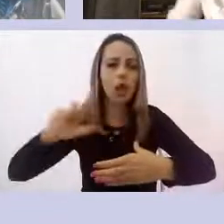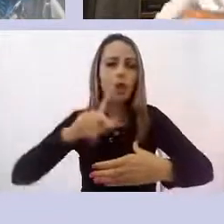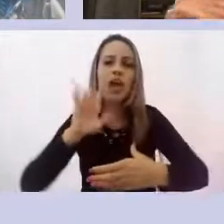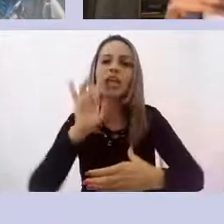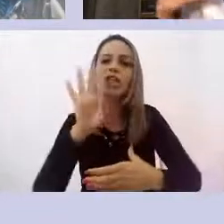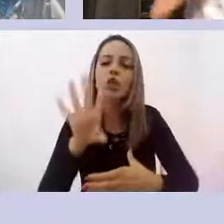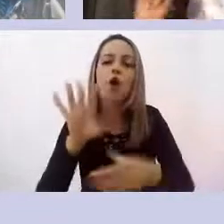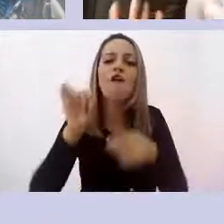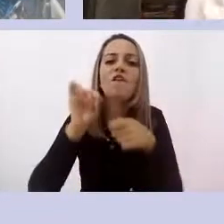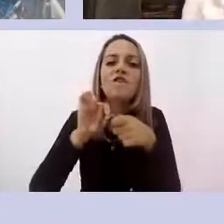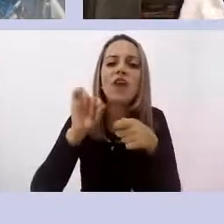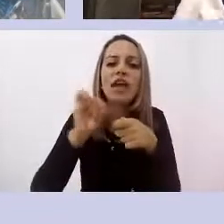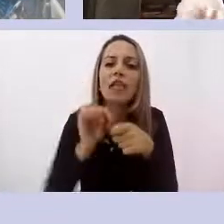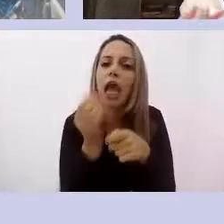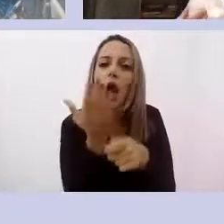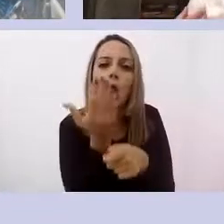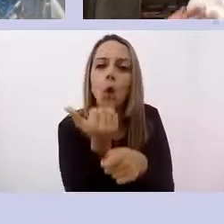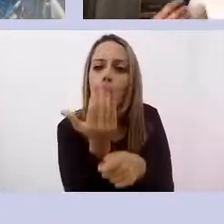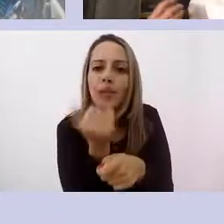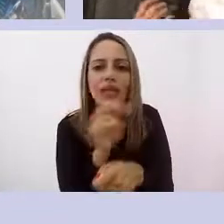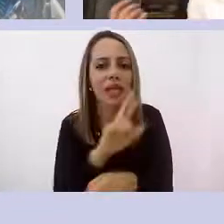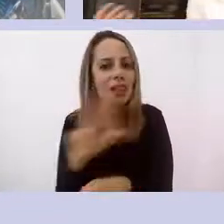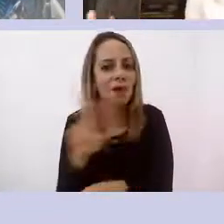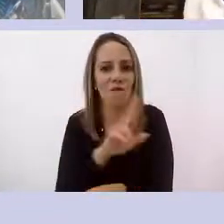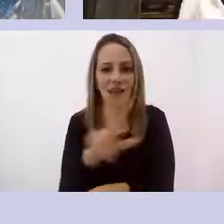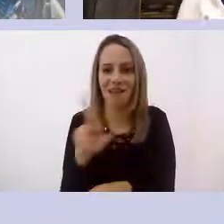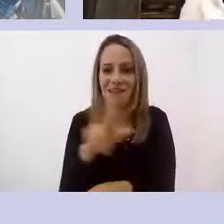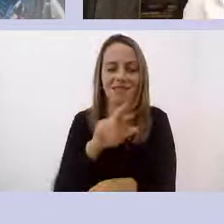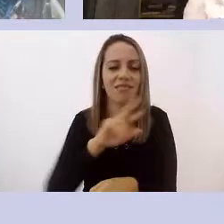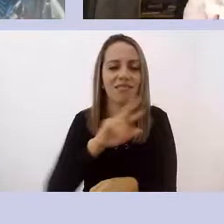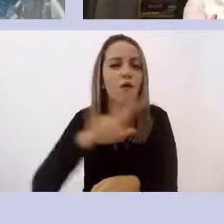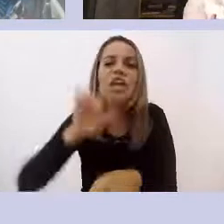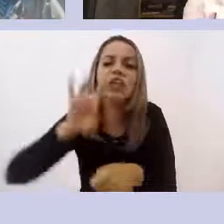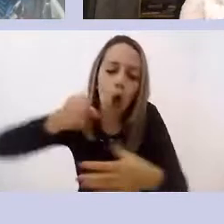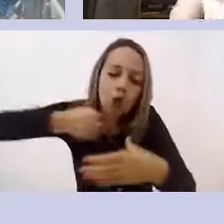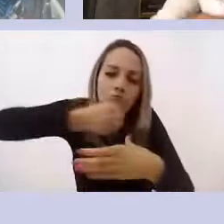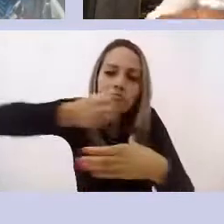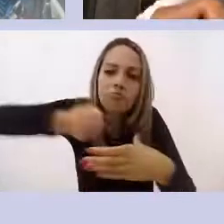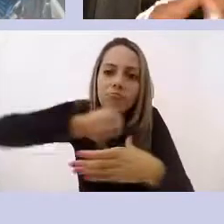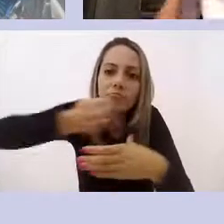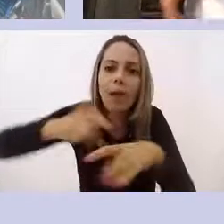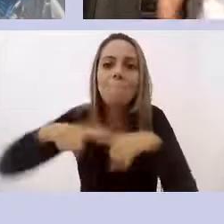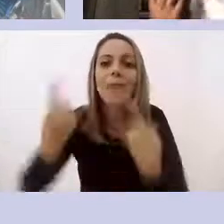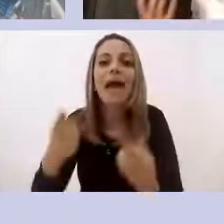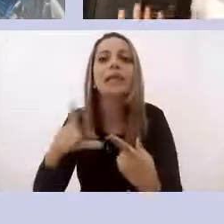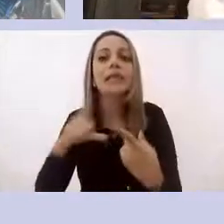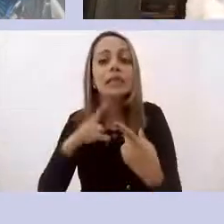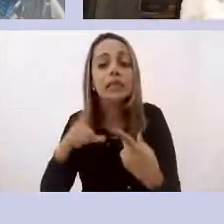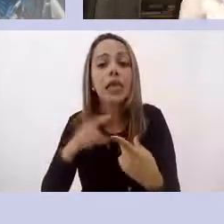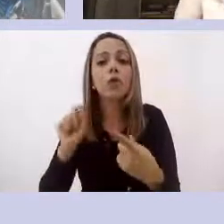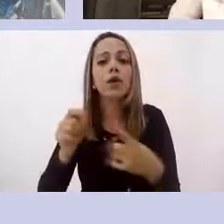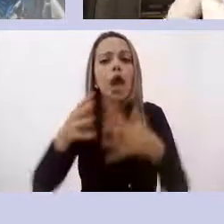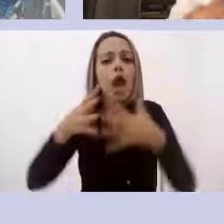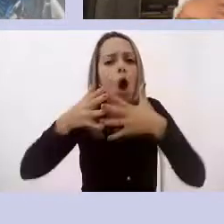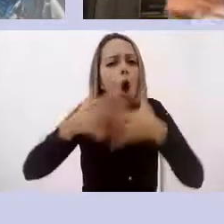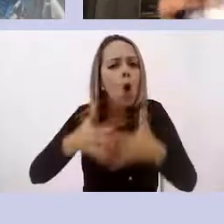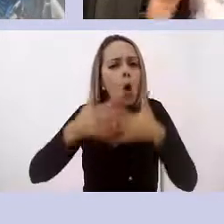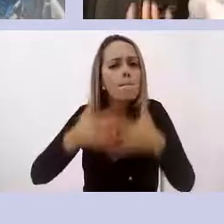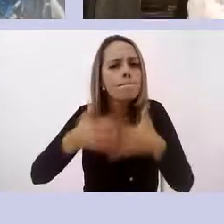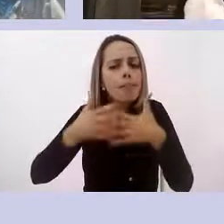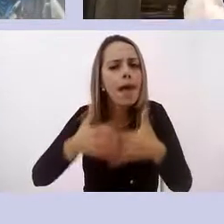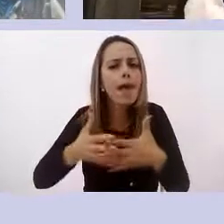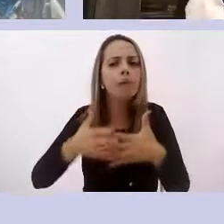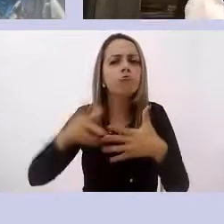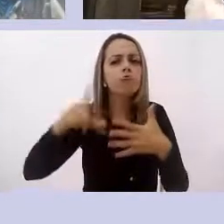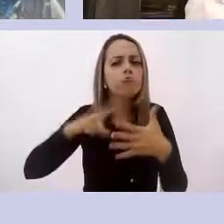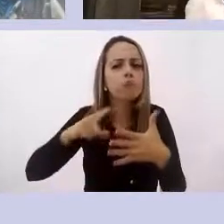A gente sabe que para elaborar um prato tem uma dinâmica complexa, mas a alimentação e a gastronomia envolvem